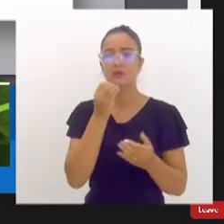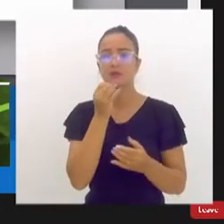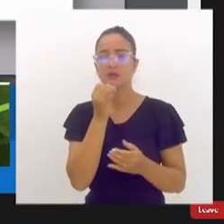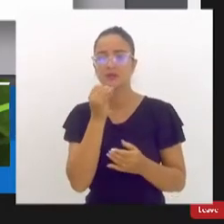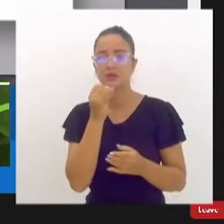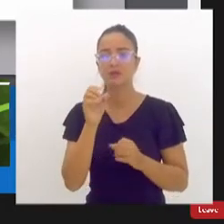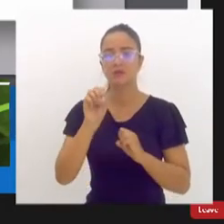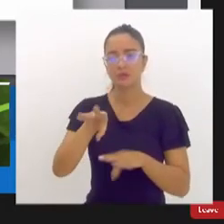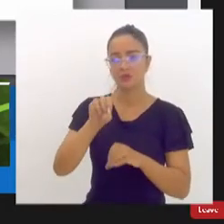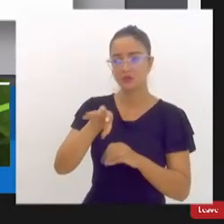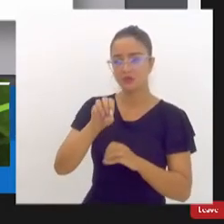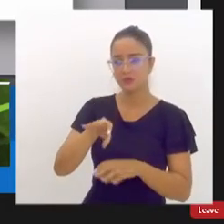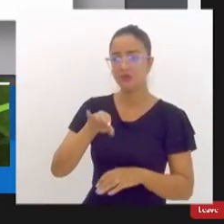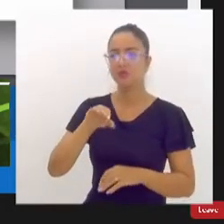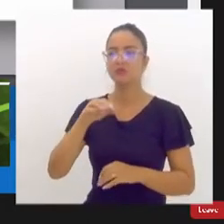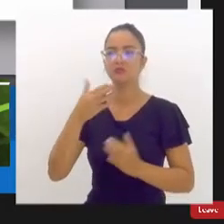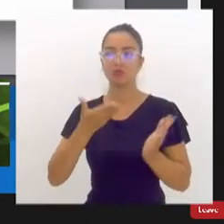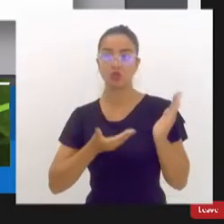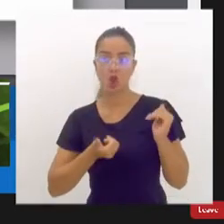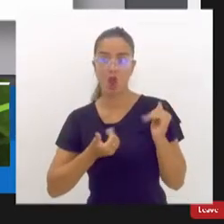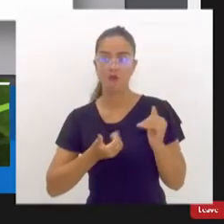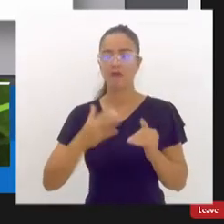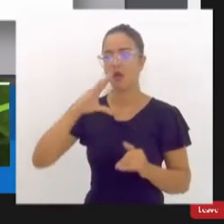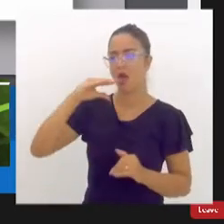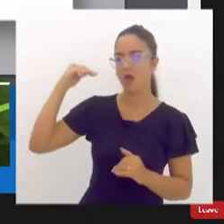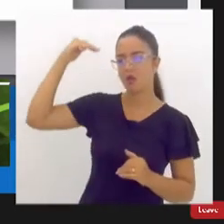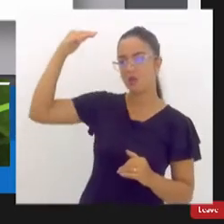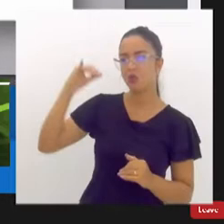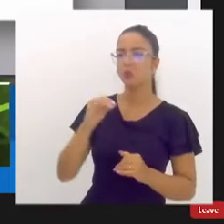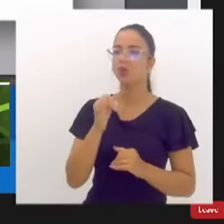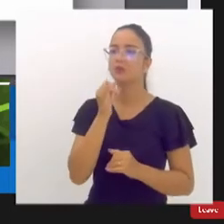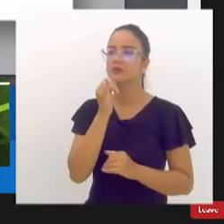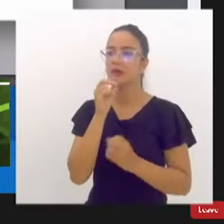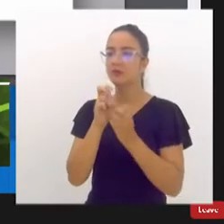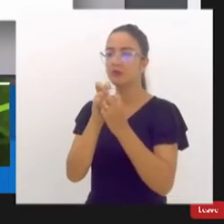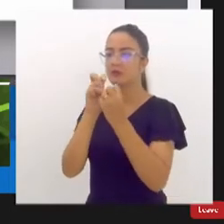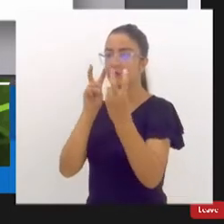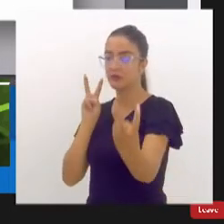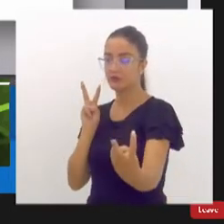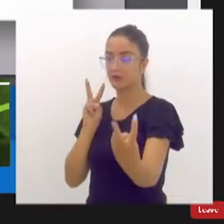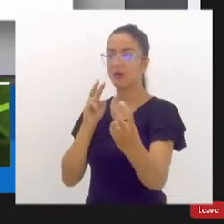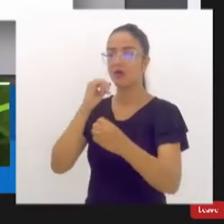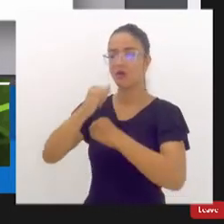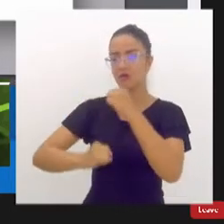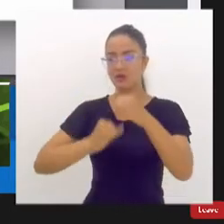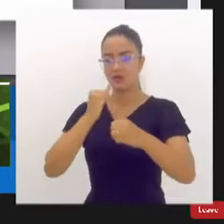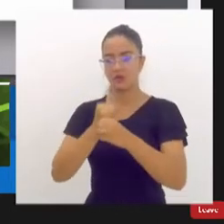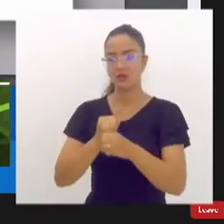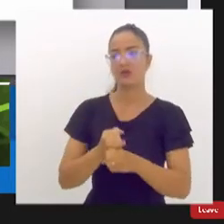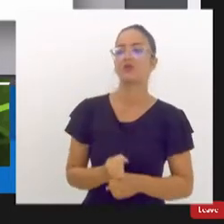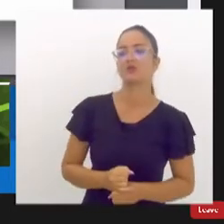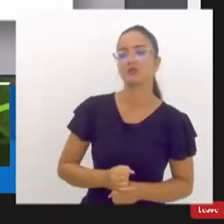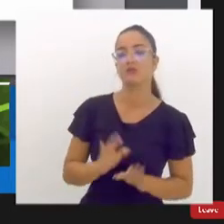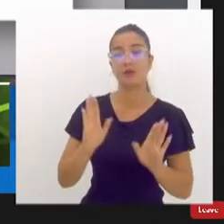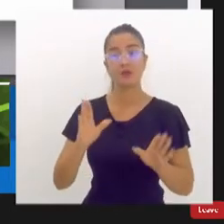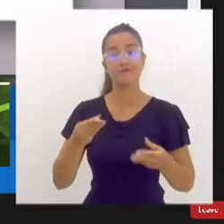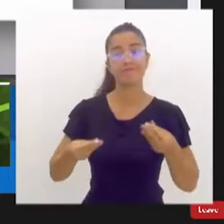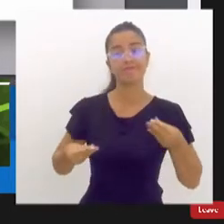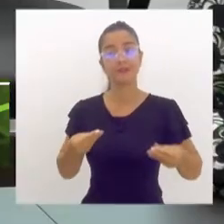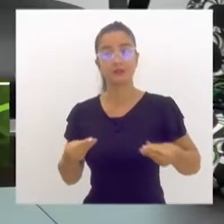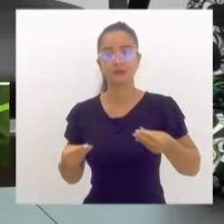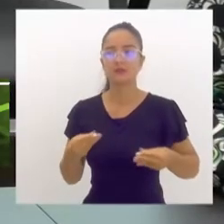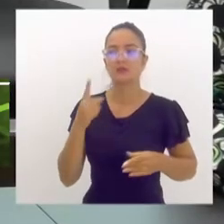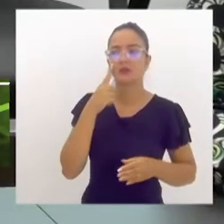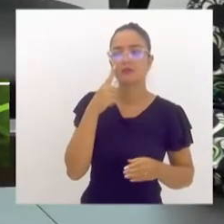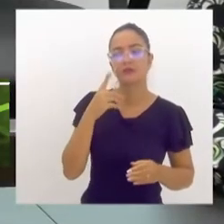adultos na modalidade de educação à distância, tratando a ideia da flexibilidade como um direito do